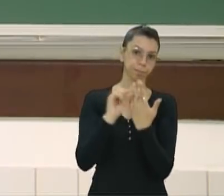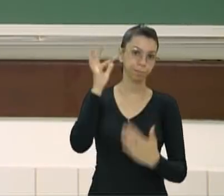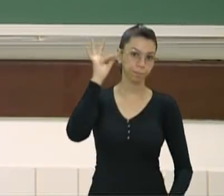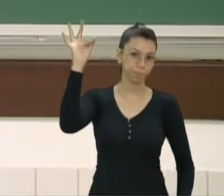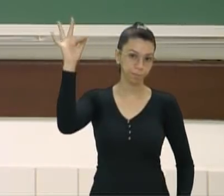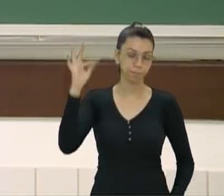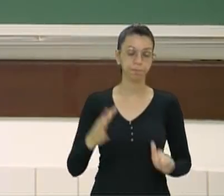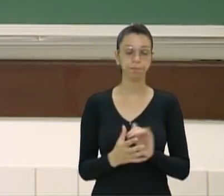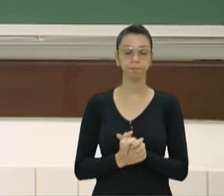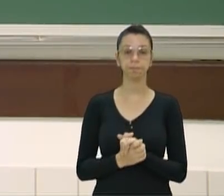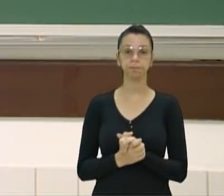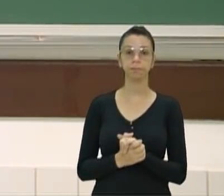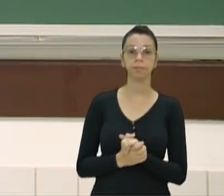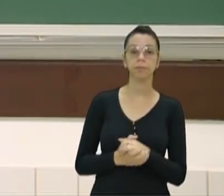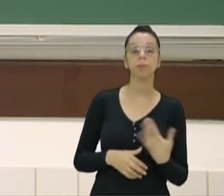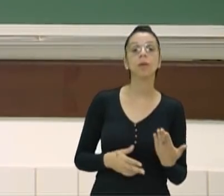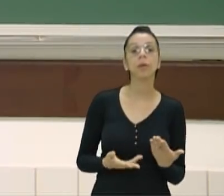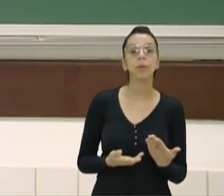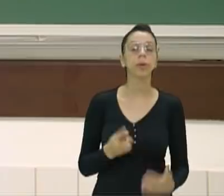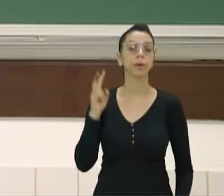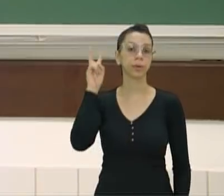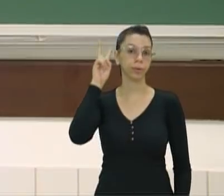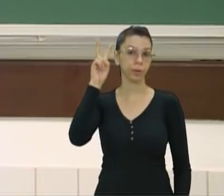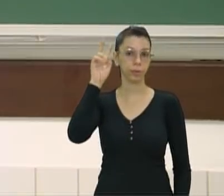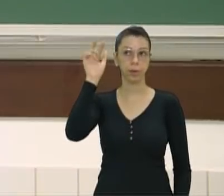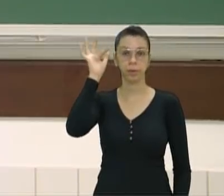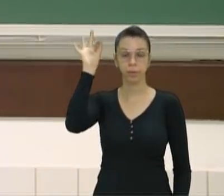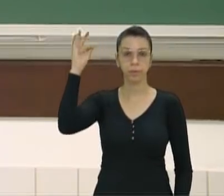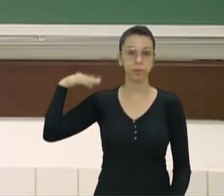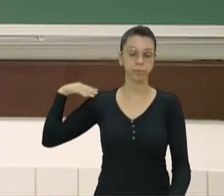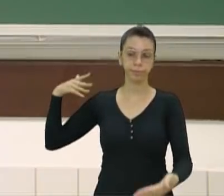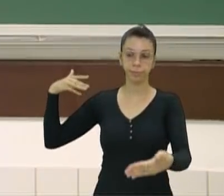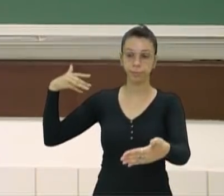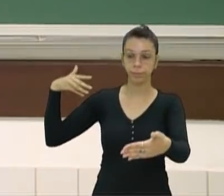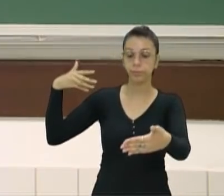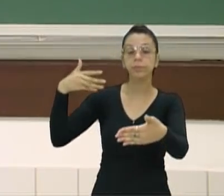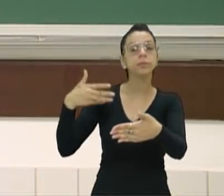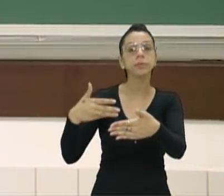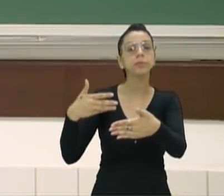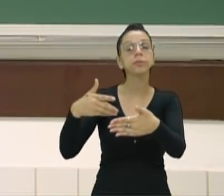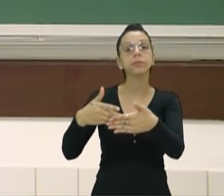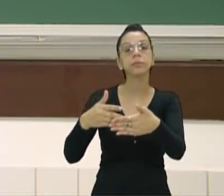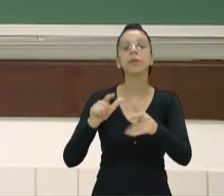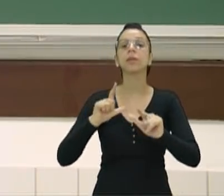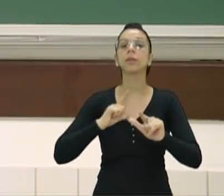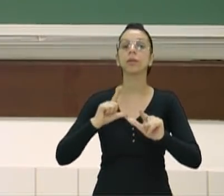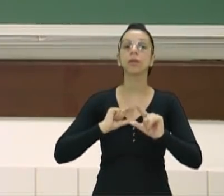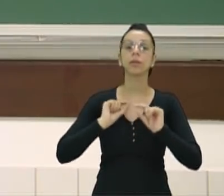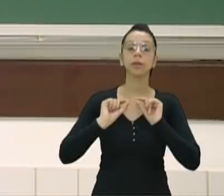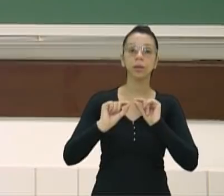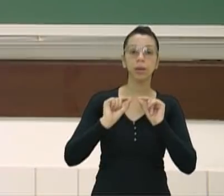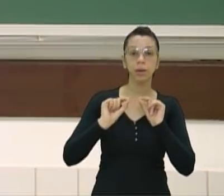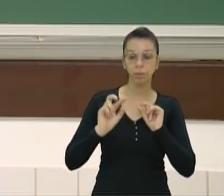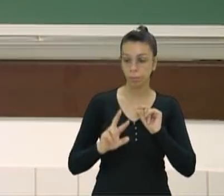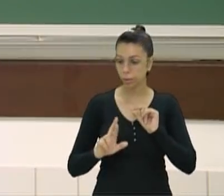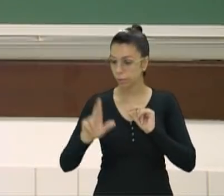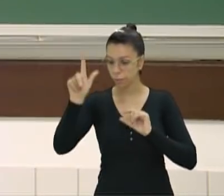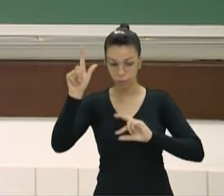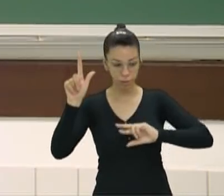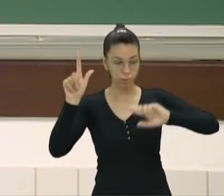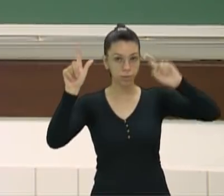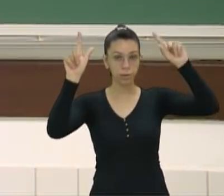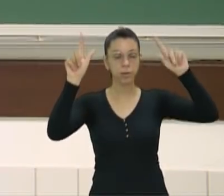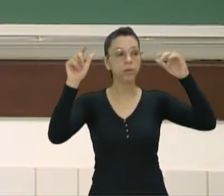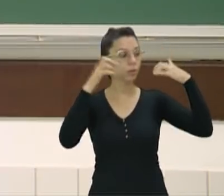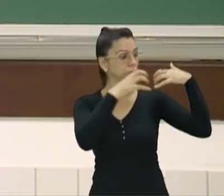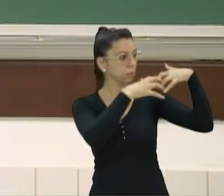Agora, na história da filosofia, nós vamos ver nas próximas aulas que houve uma diferença de pensamento entre os pensadores,